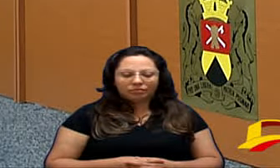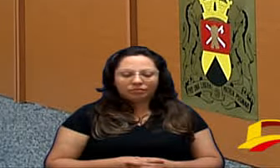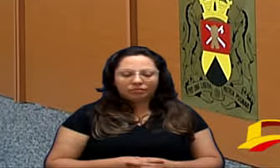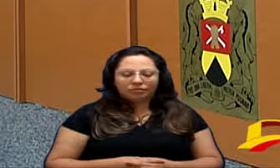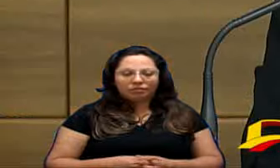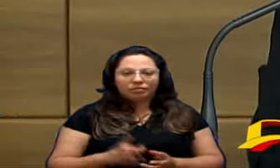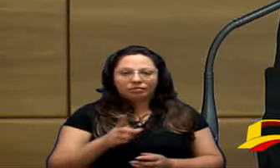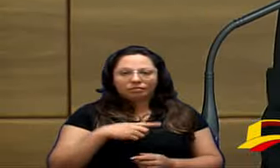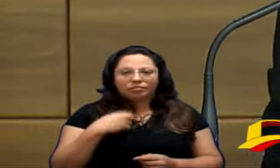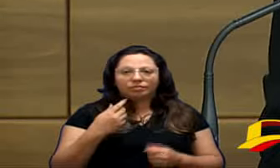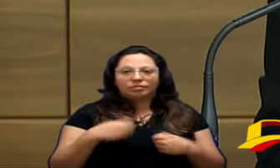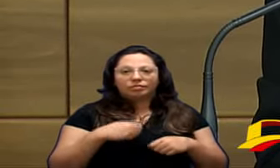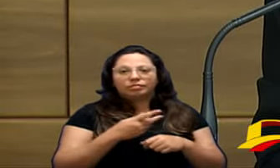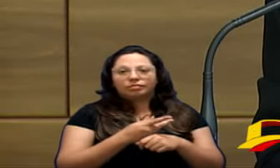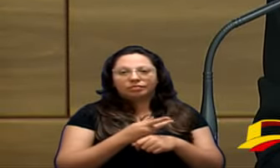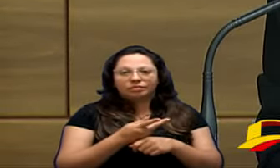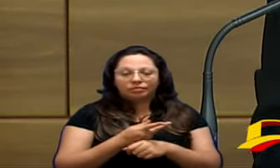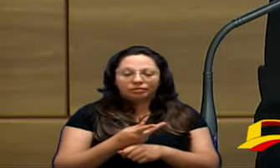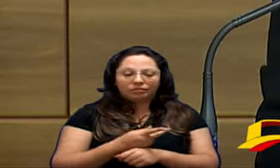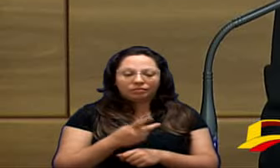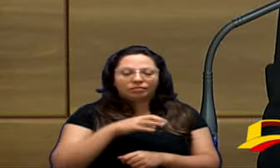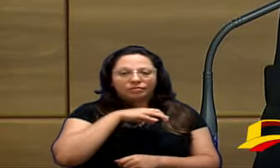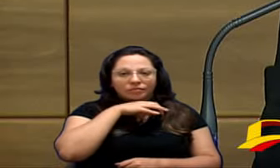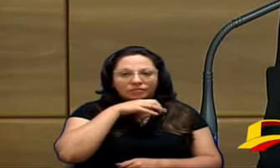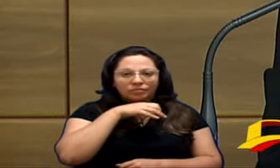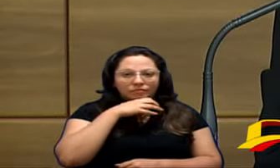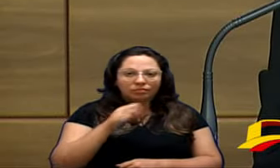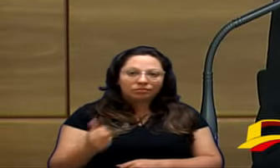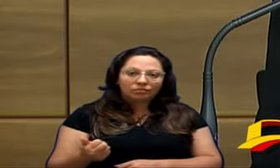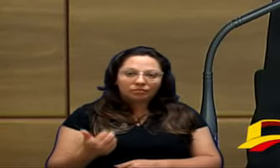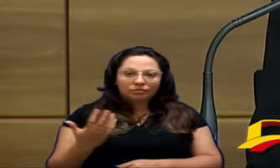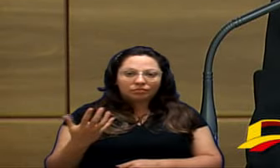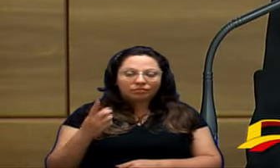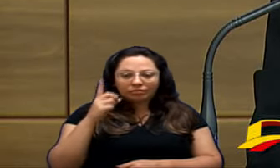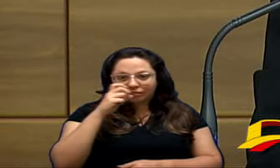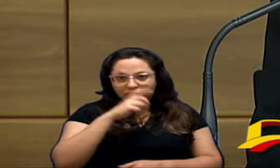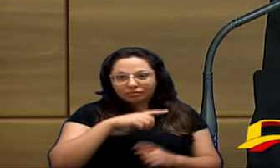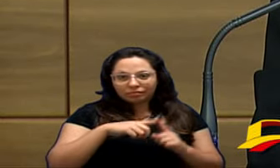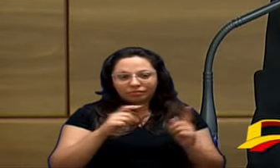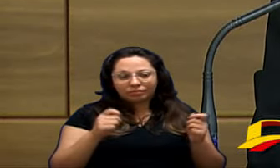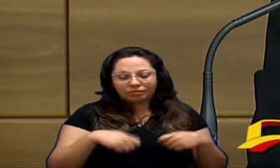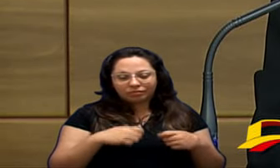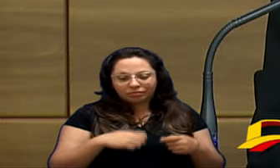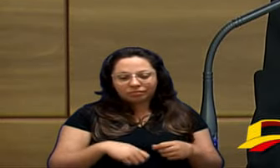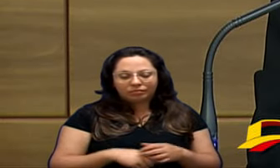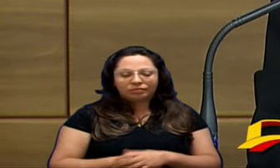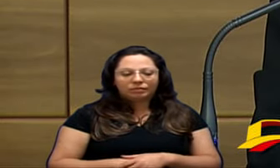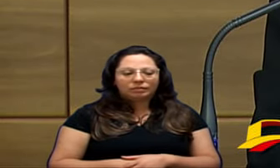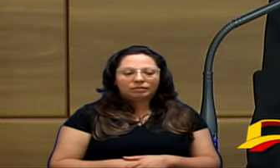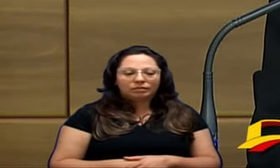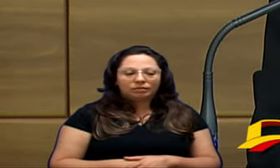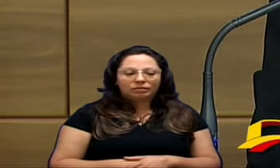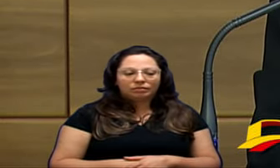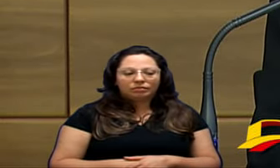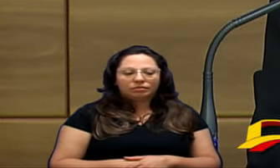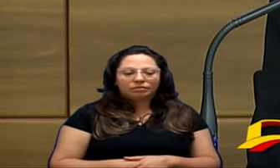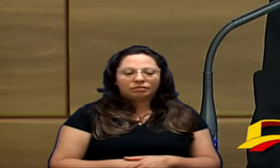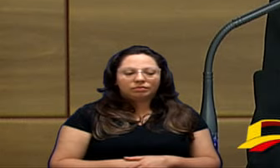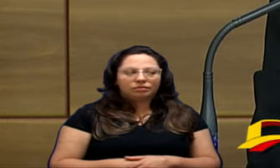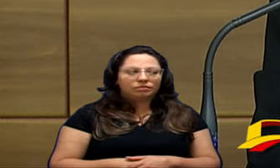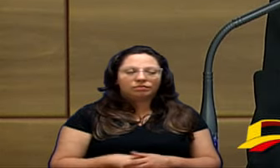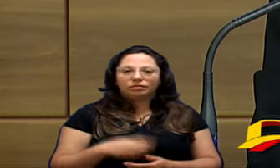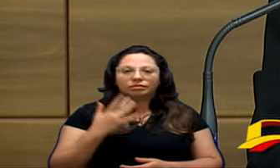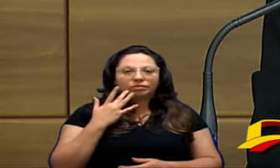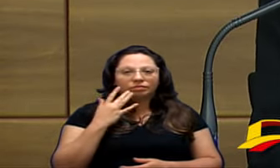censo do animal pra gente saber a quanto anos é difícil mas não deixa ser uma boa proposta não não temos essa previsão